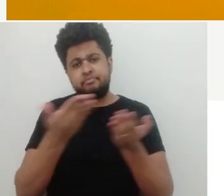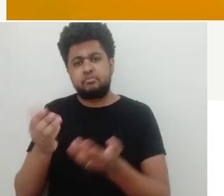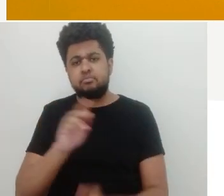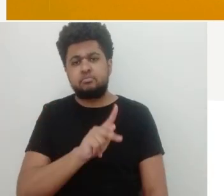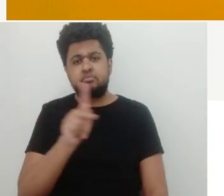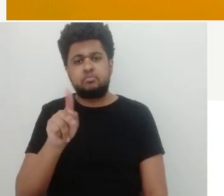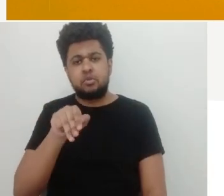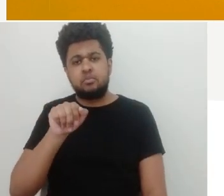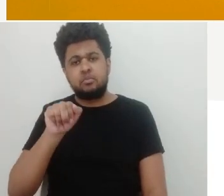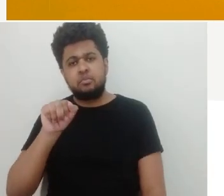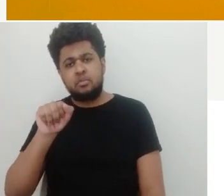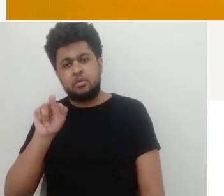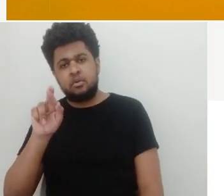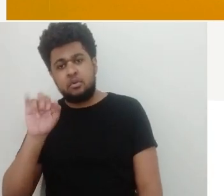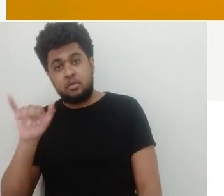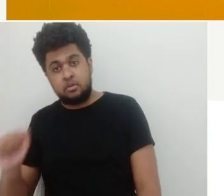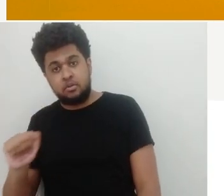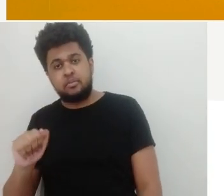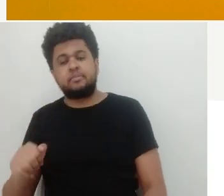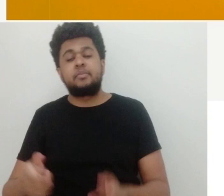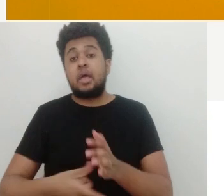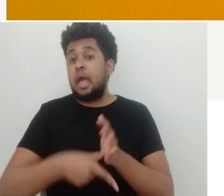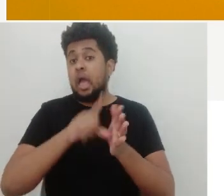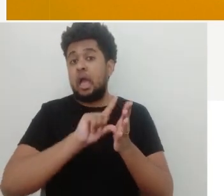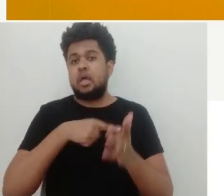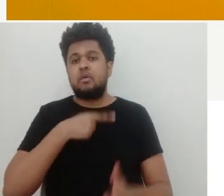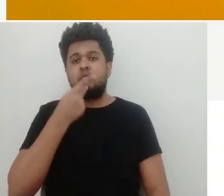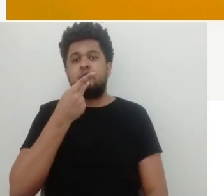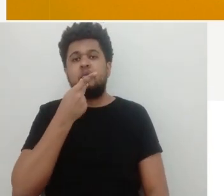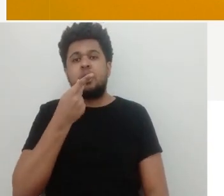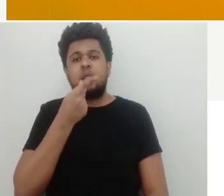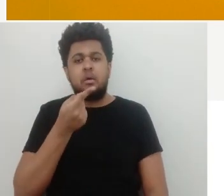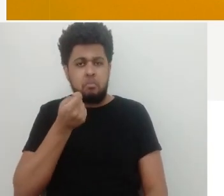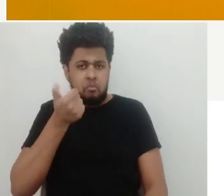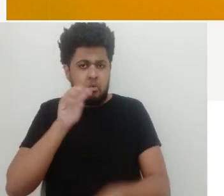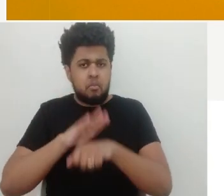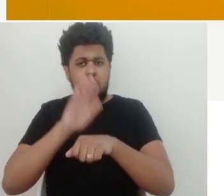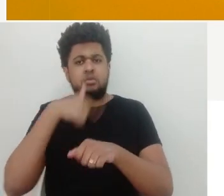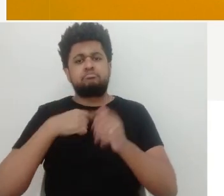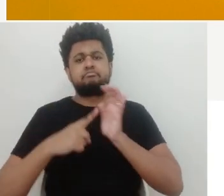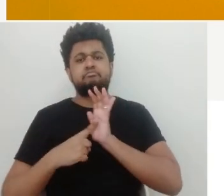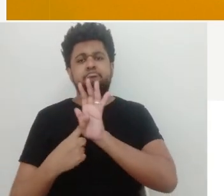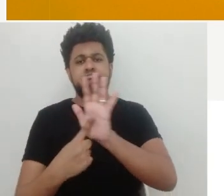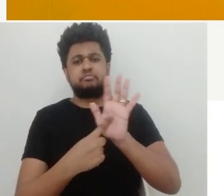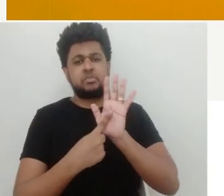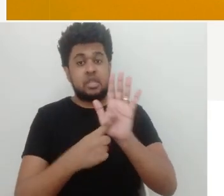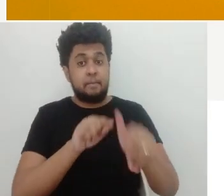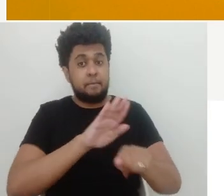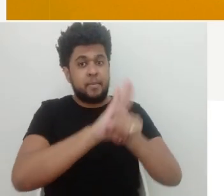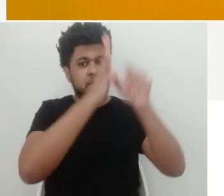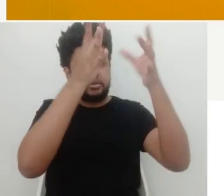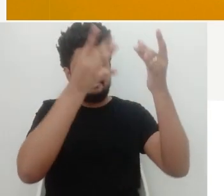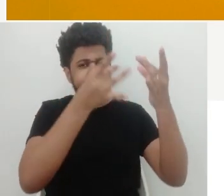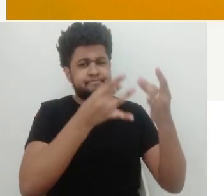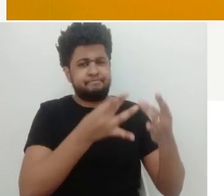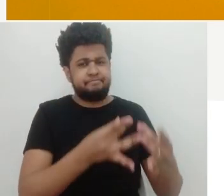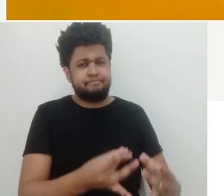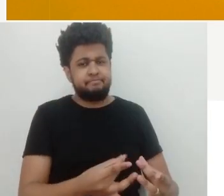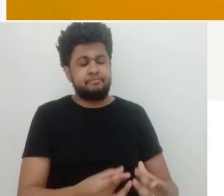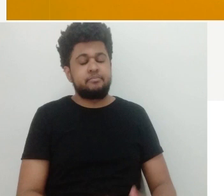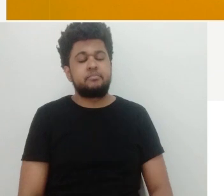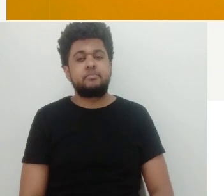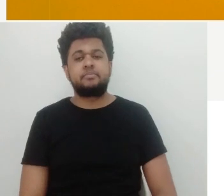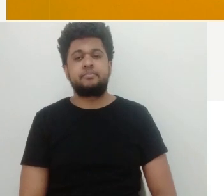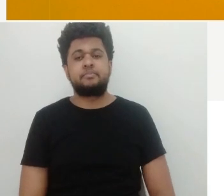antes vou falar um pouquinho mais, vou apresentá-la com um pouquinho mais de detalhes, né?